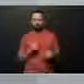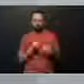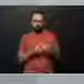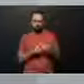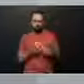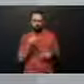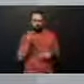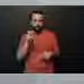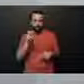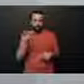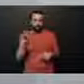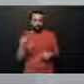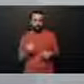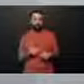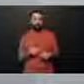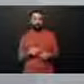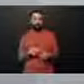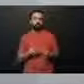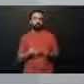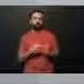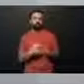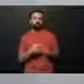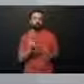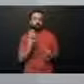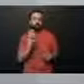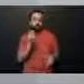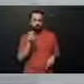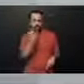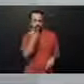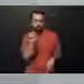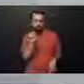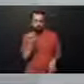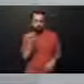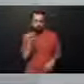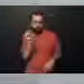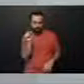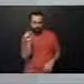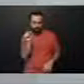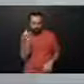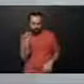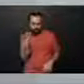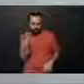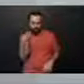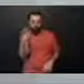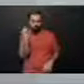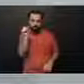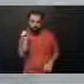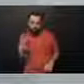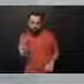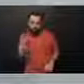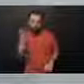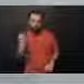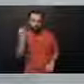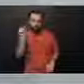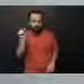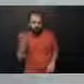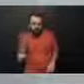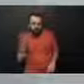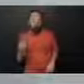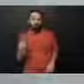250, ou seja, 5 dezenas, 10, 20, 30,